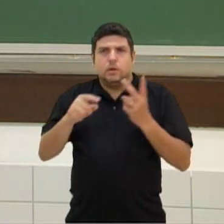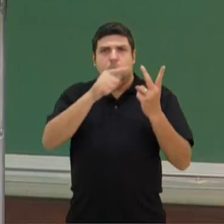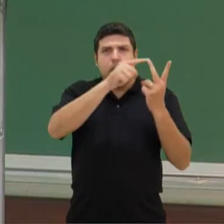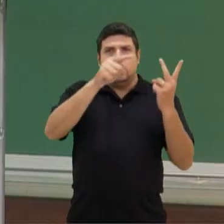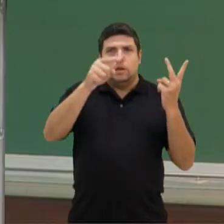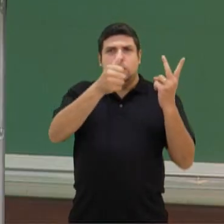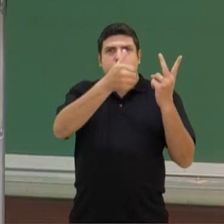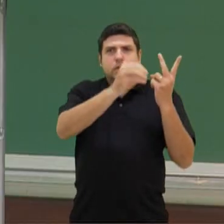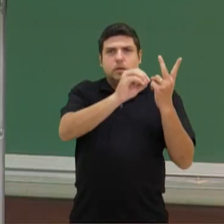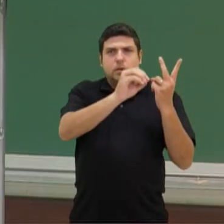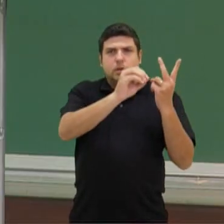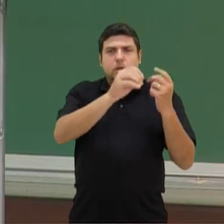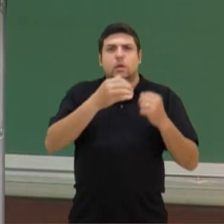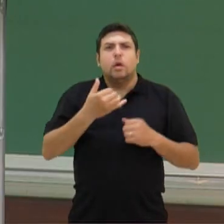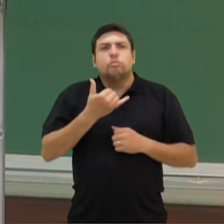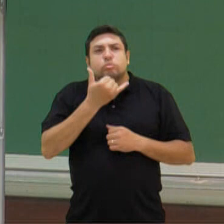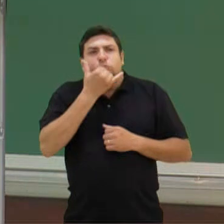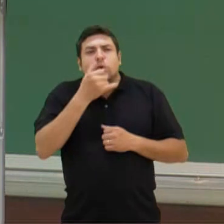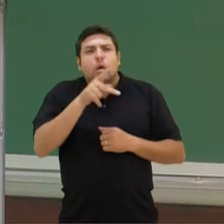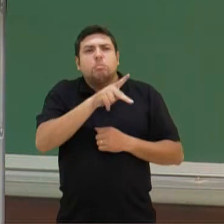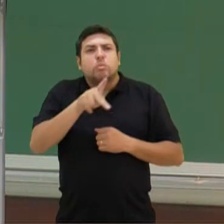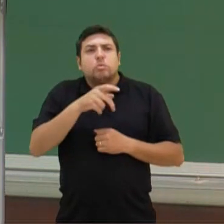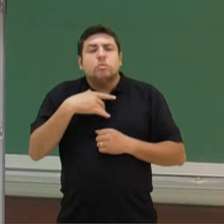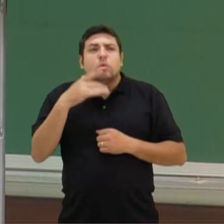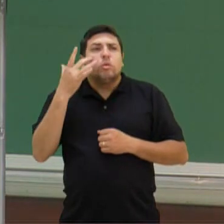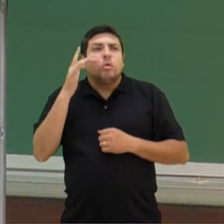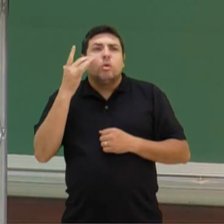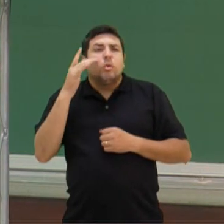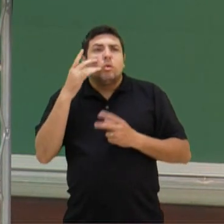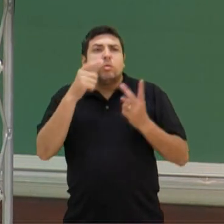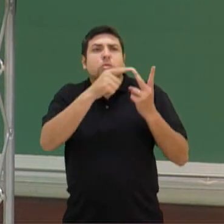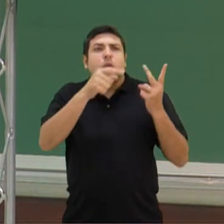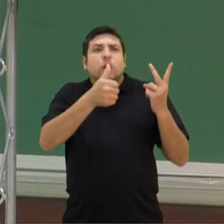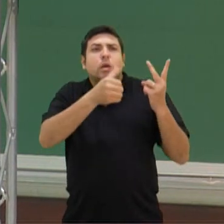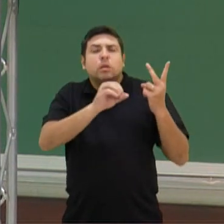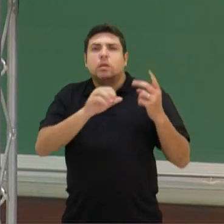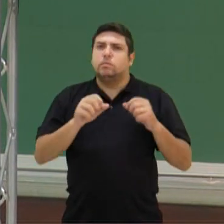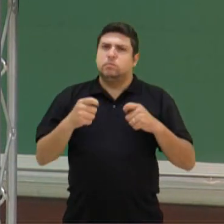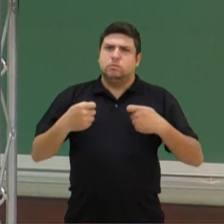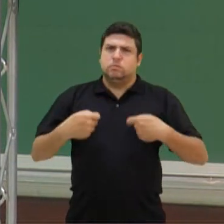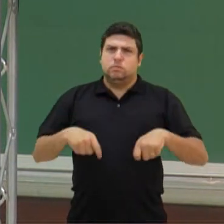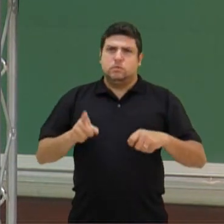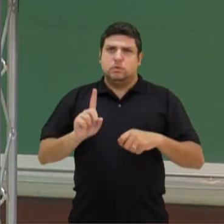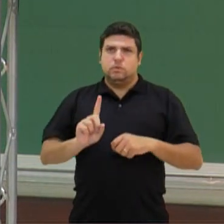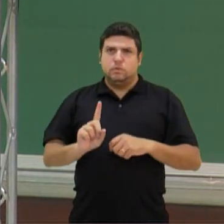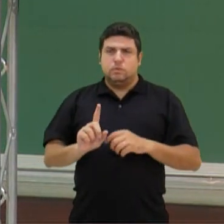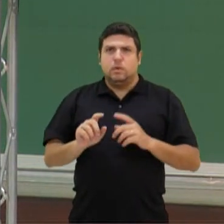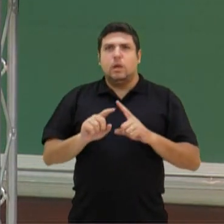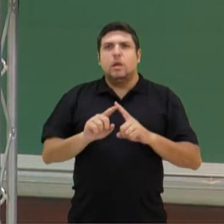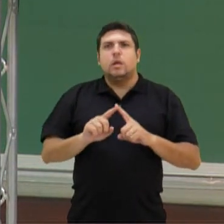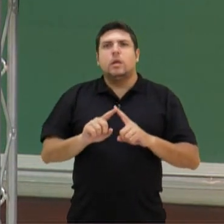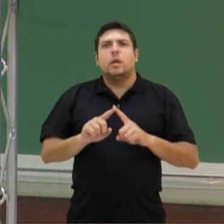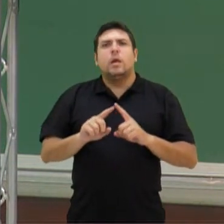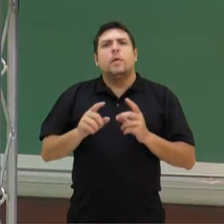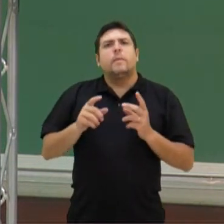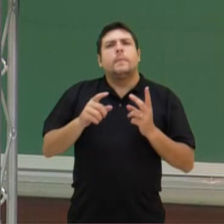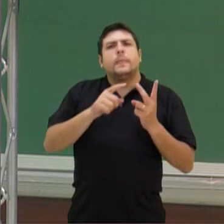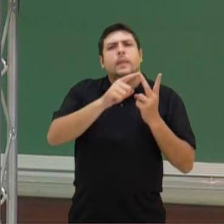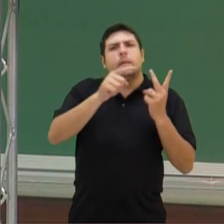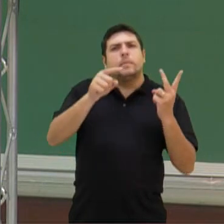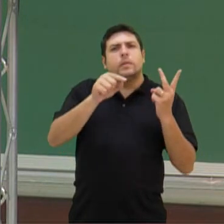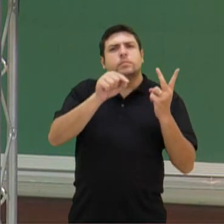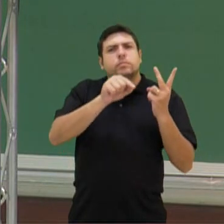Professor, eu não sei fazer sem calculadora raiz de 10. Você não precisa. Qual é o número mais próximo que tem raiz exata